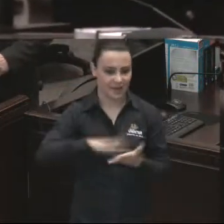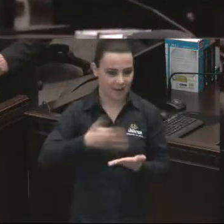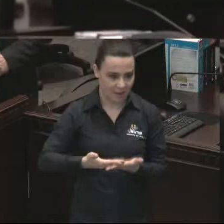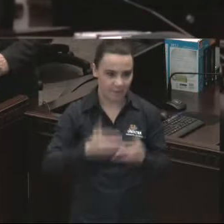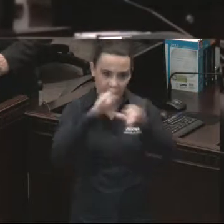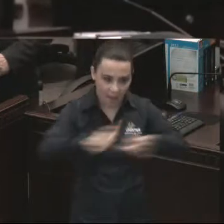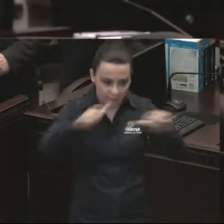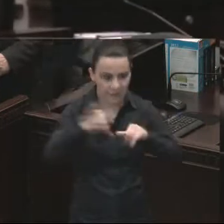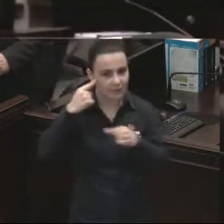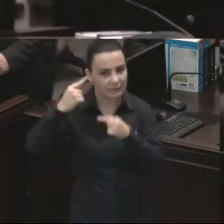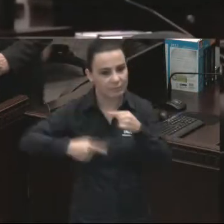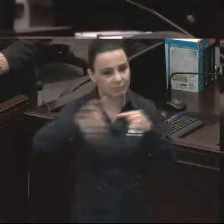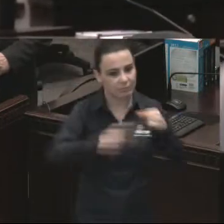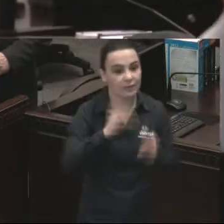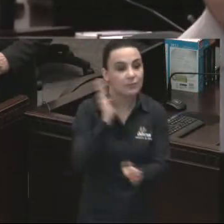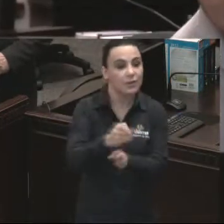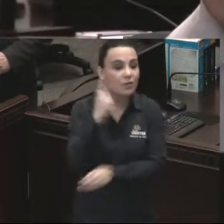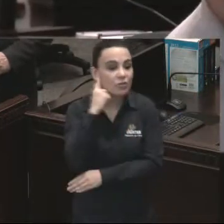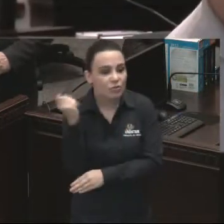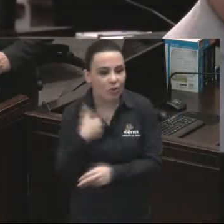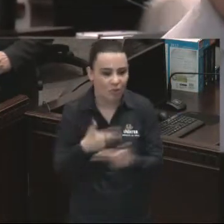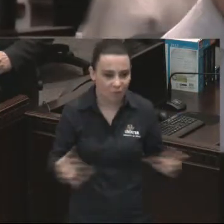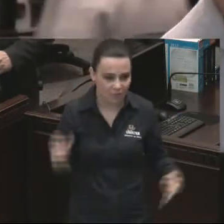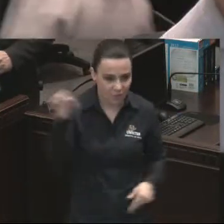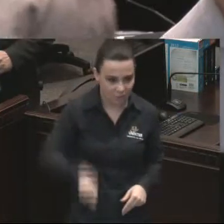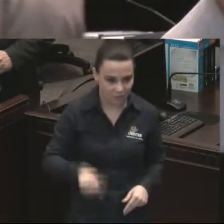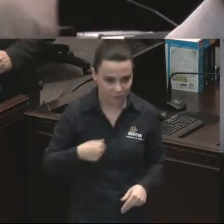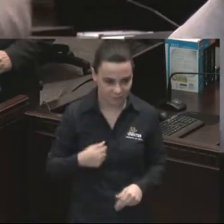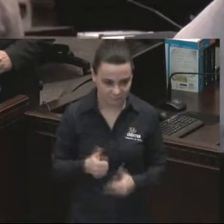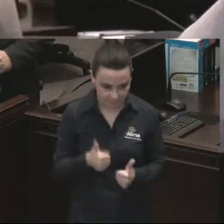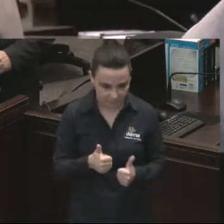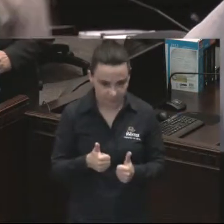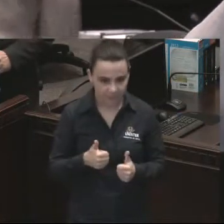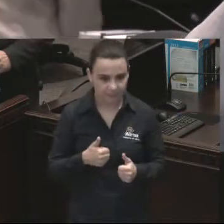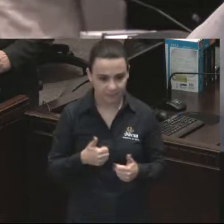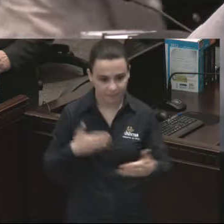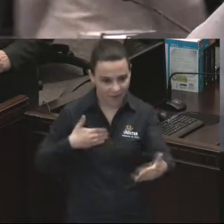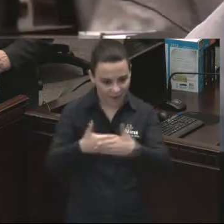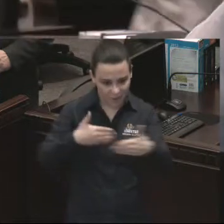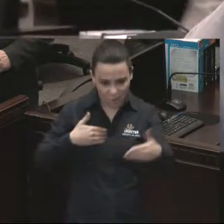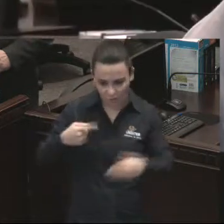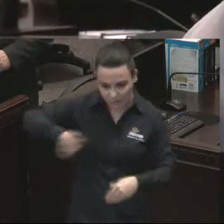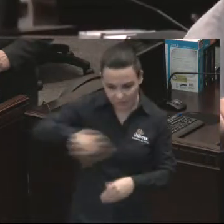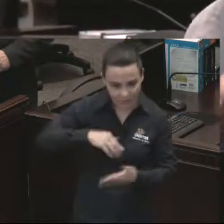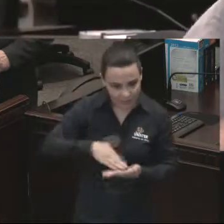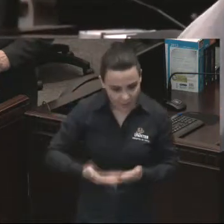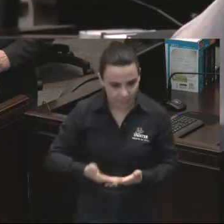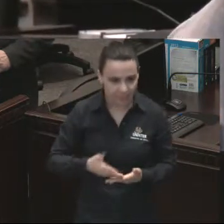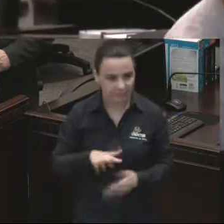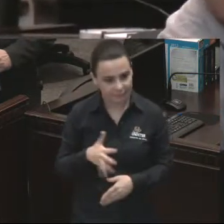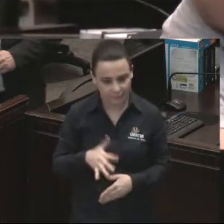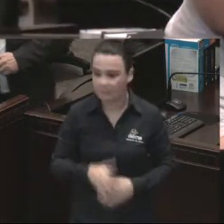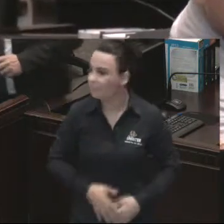professor Alexandre Roberto Zamponio, pós-doutor pela Universidade de Calgary e doutor e mestre em farmacologia pela Faculdade